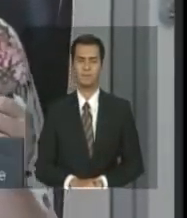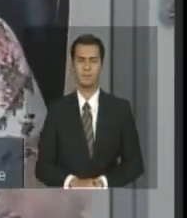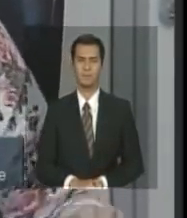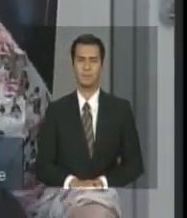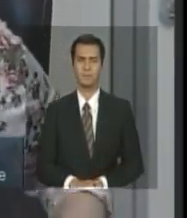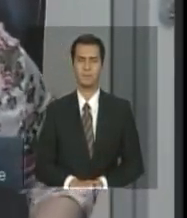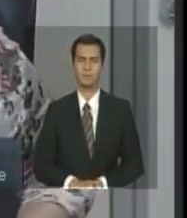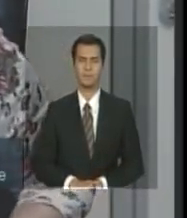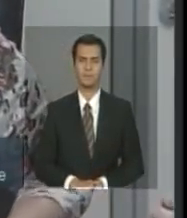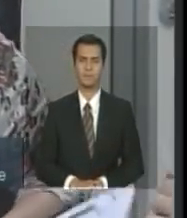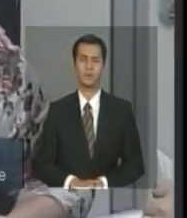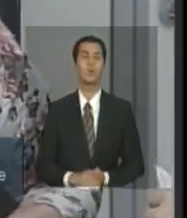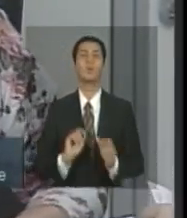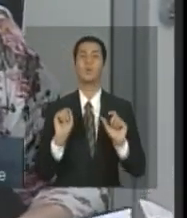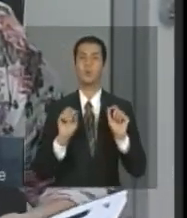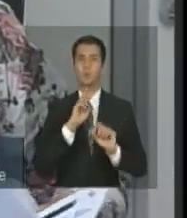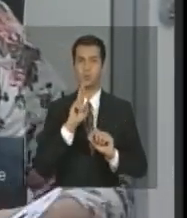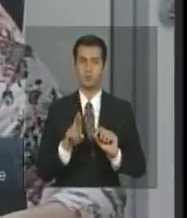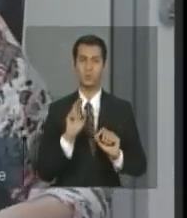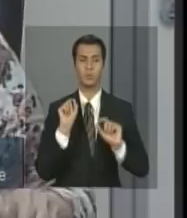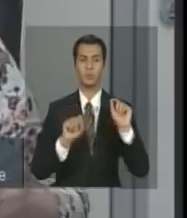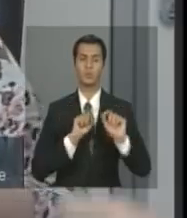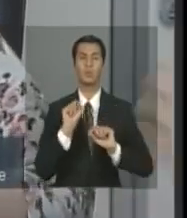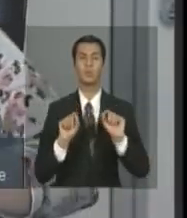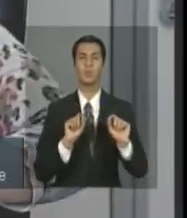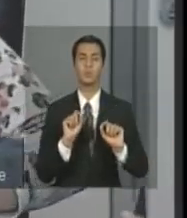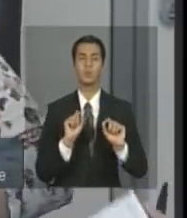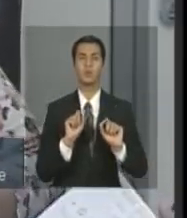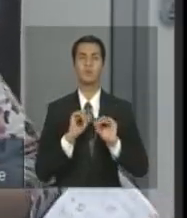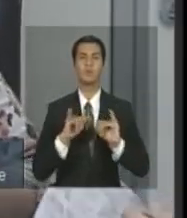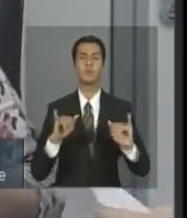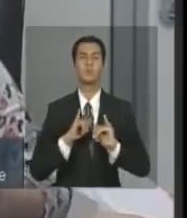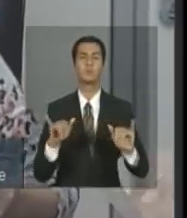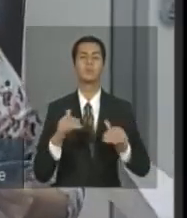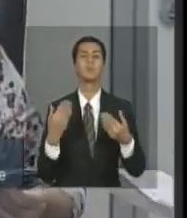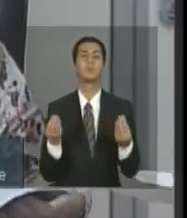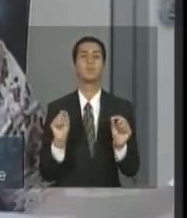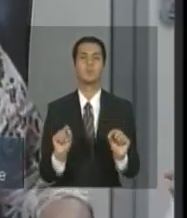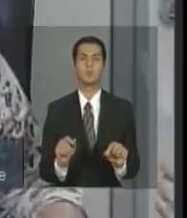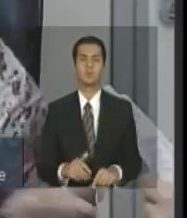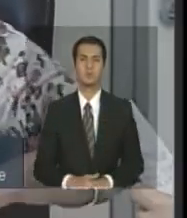O que é a afirmação? Vou ler, tá? Objetivamente.